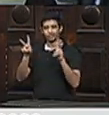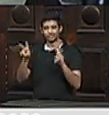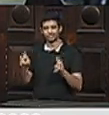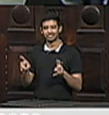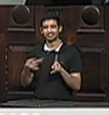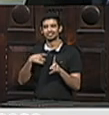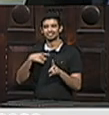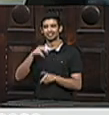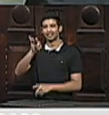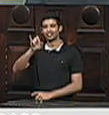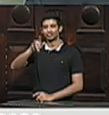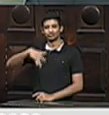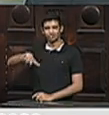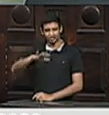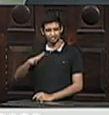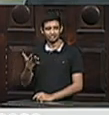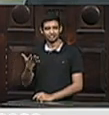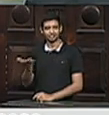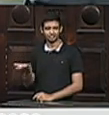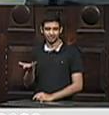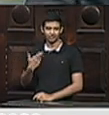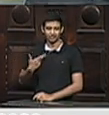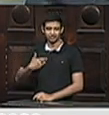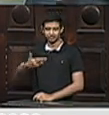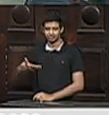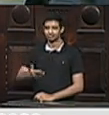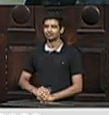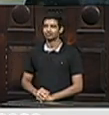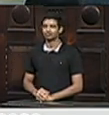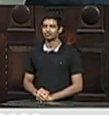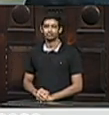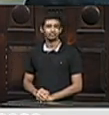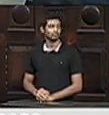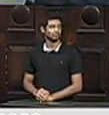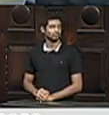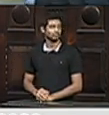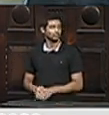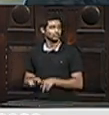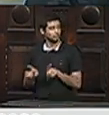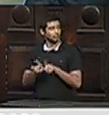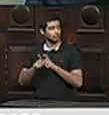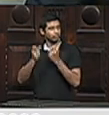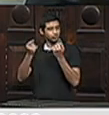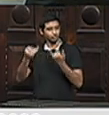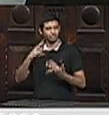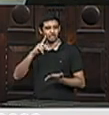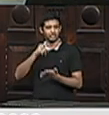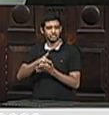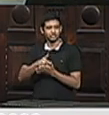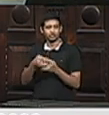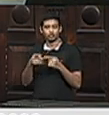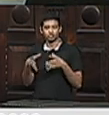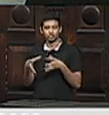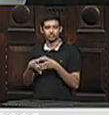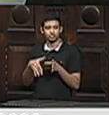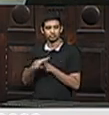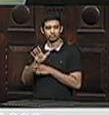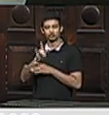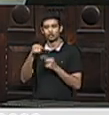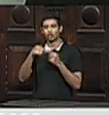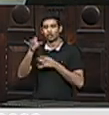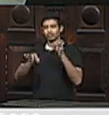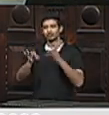presidente, é tudo muito difícil. Vamos torcer para que esta casa pelo menos rejeite esta mensagem do